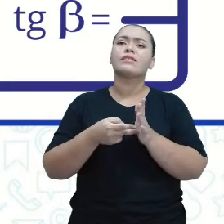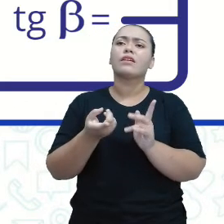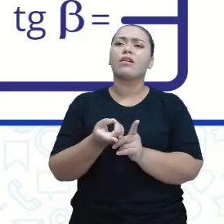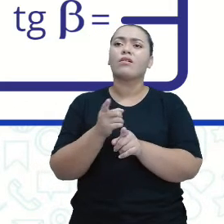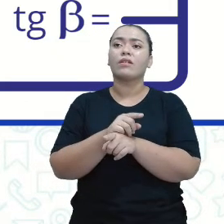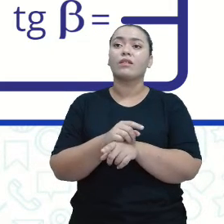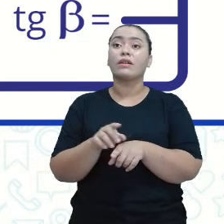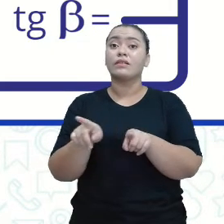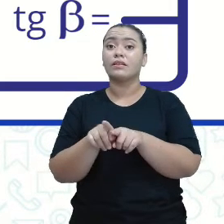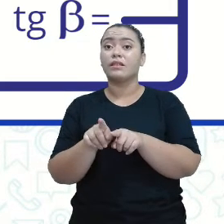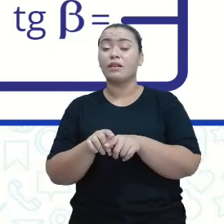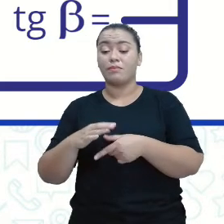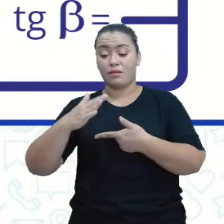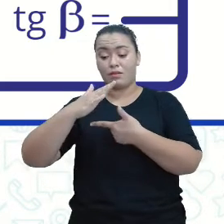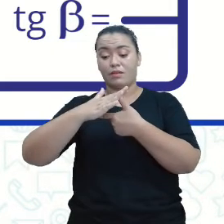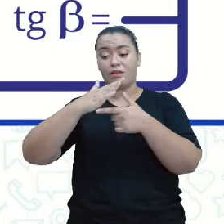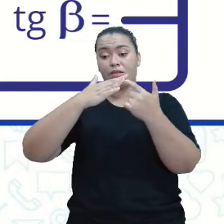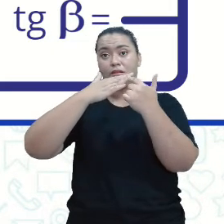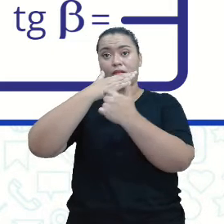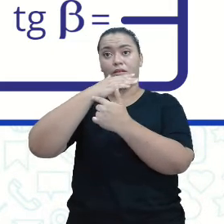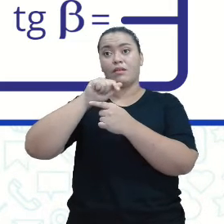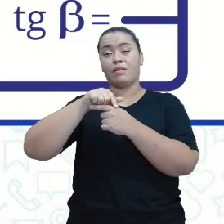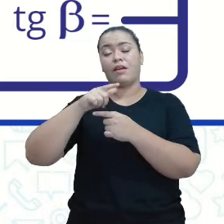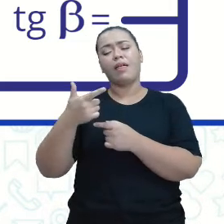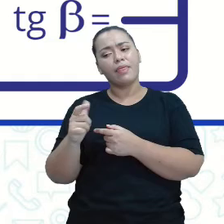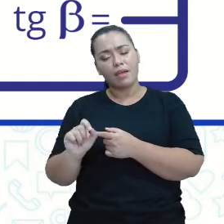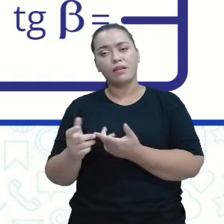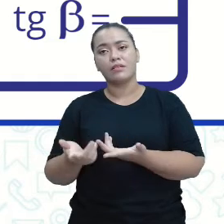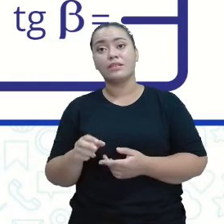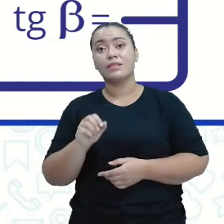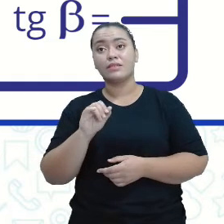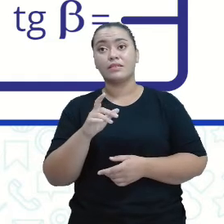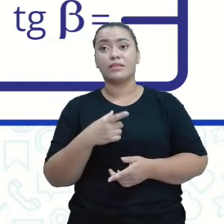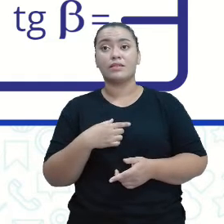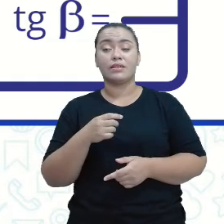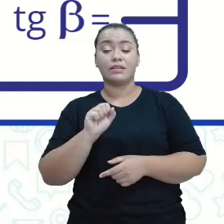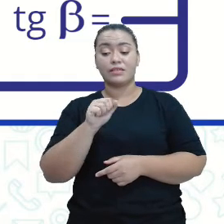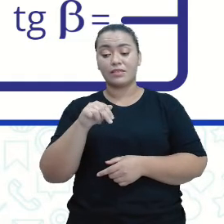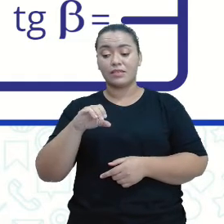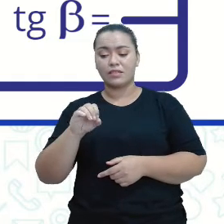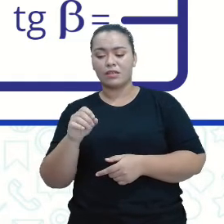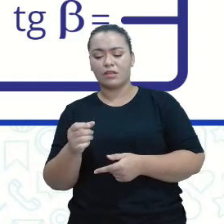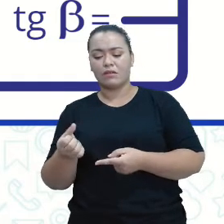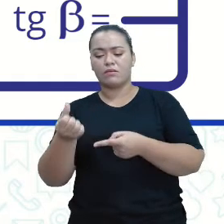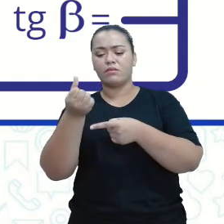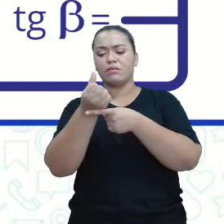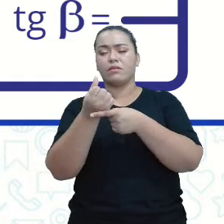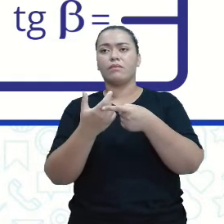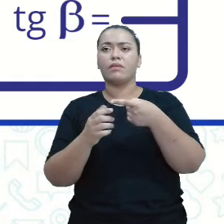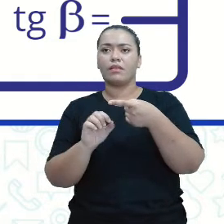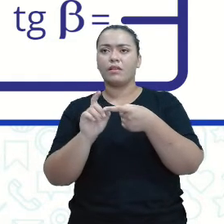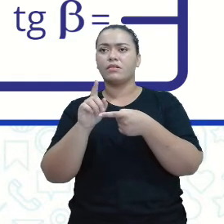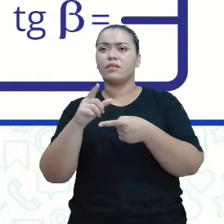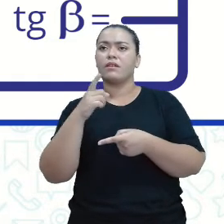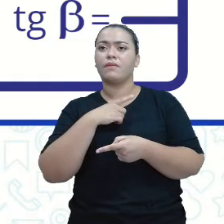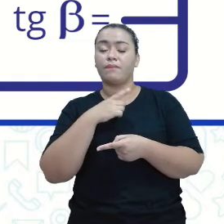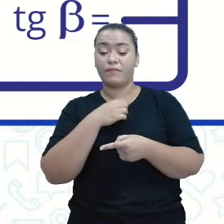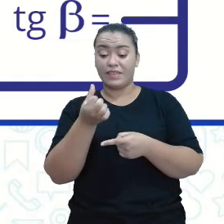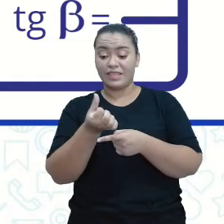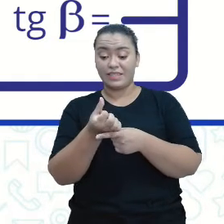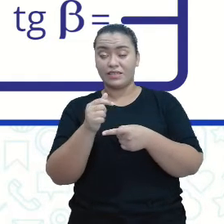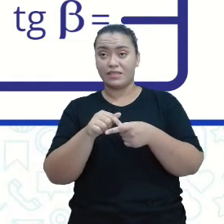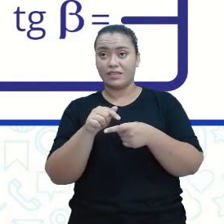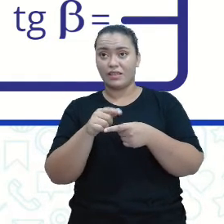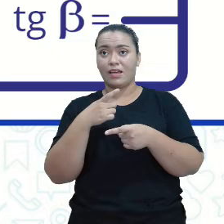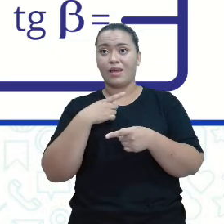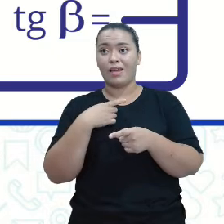o 10, né, gente? Então, se a ideia do seno é dividir o cateto oposto pela hipotenusa, a gente vai ter o 6, que está no